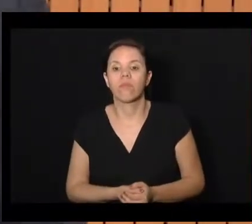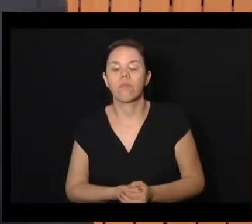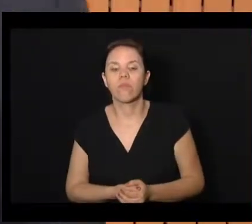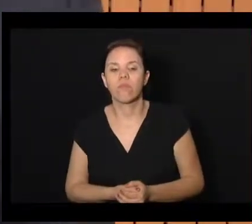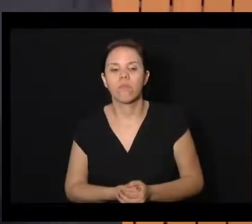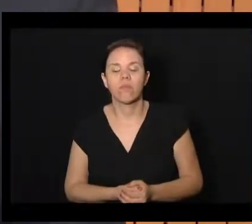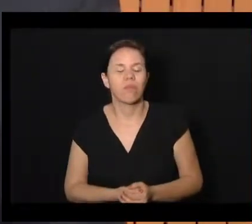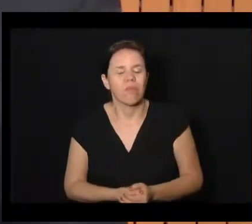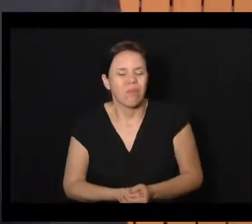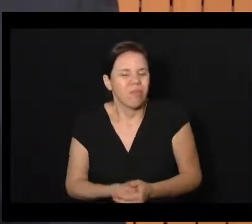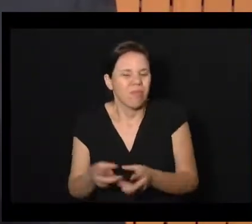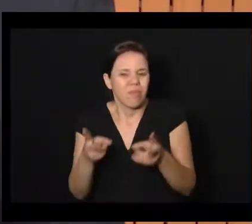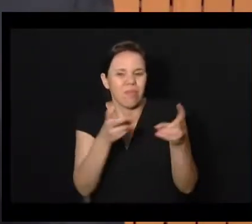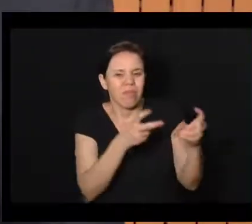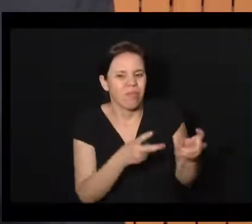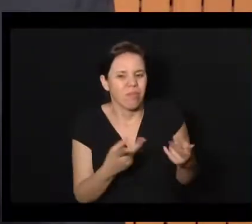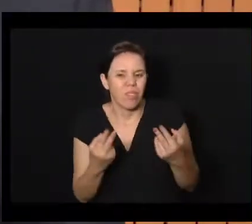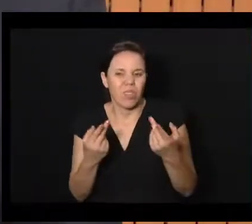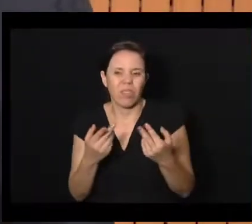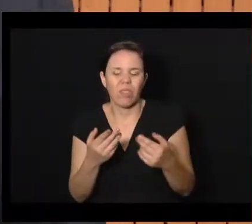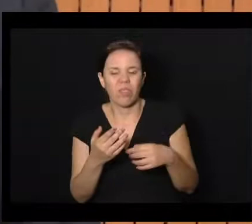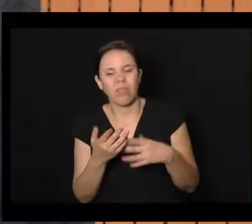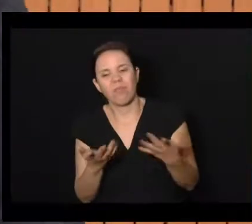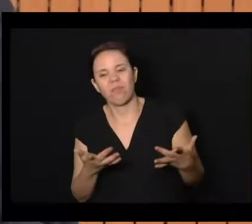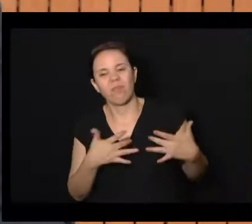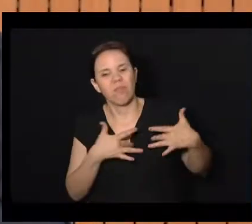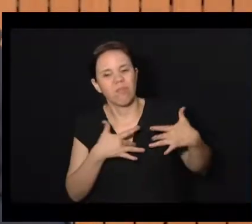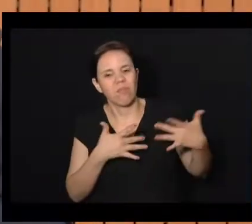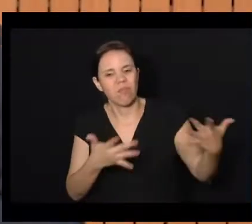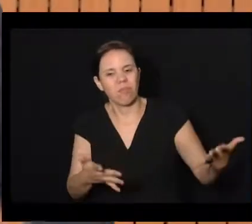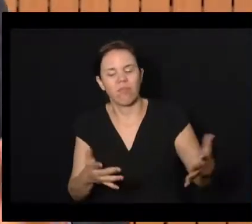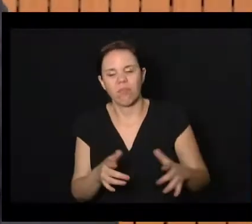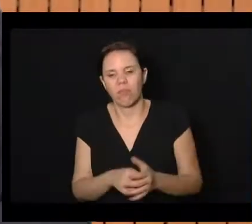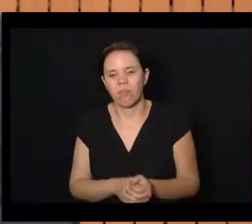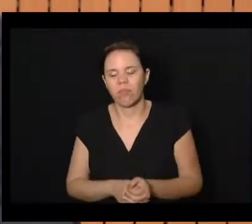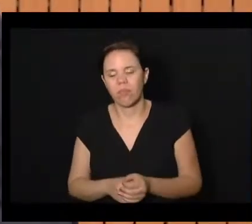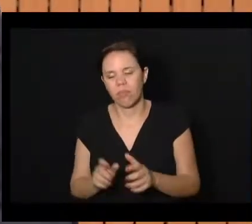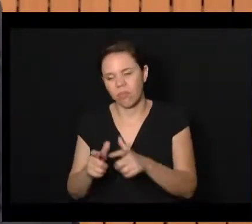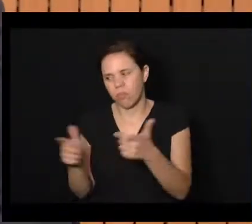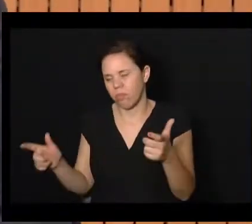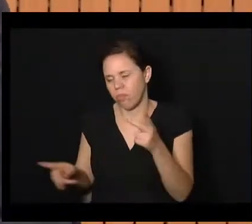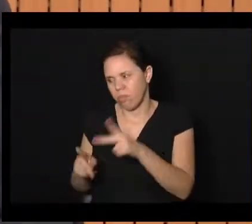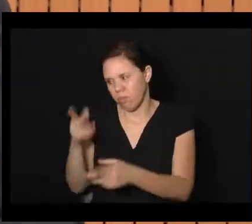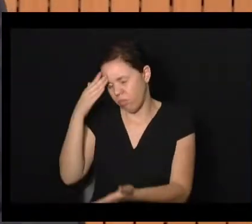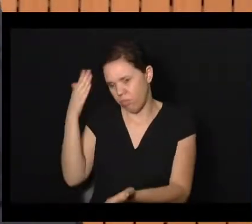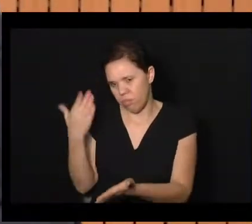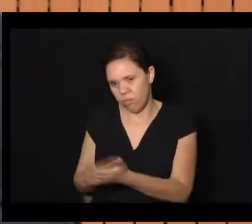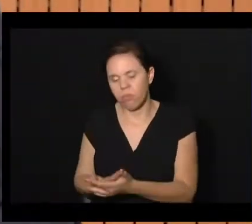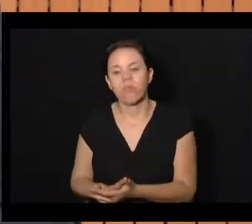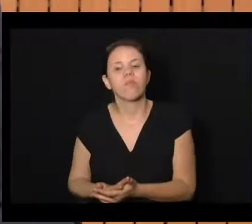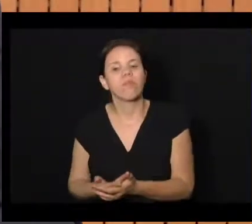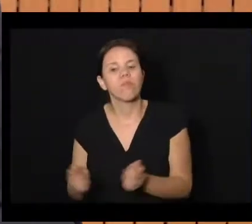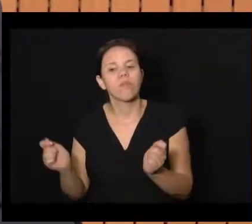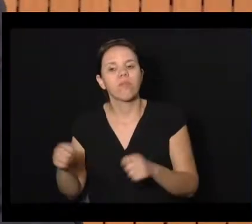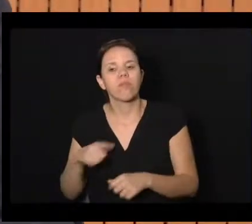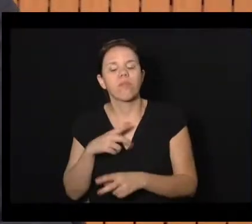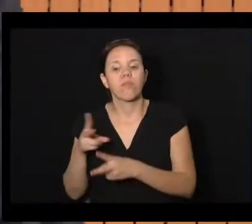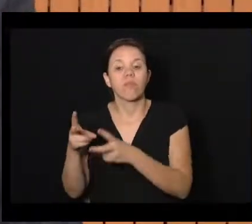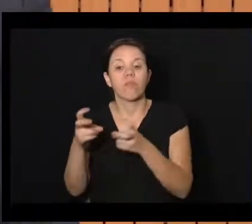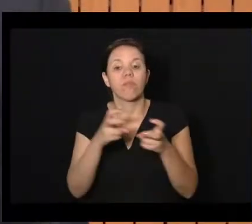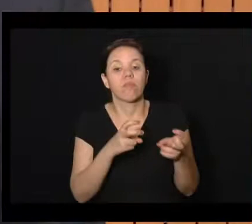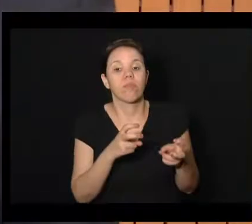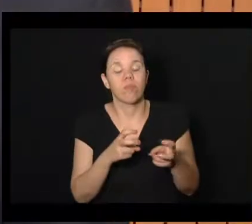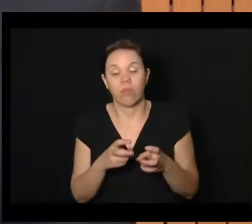não olha com os olhos de caridade que uma grande parte em que acredito de voltar para essas pessoas